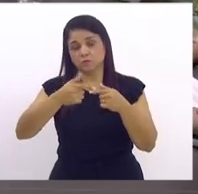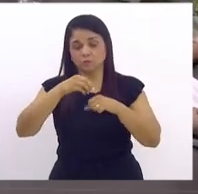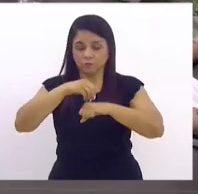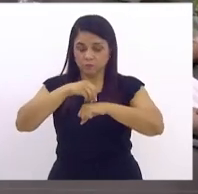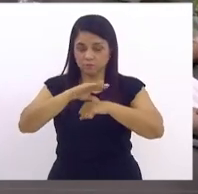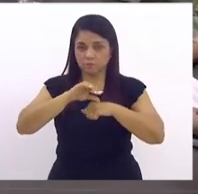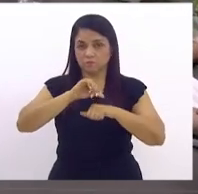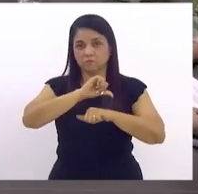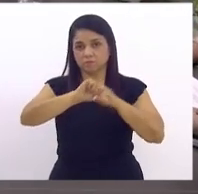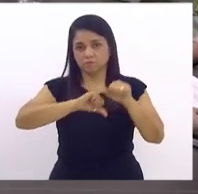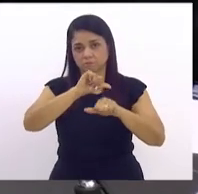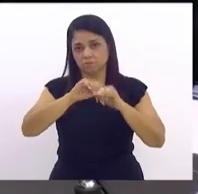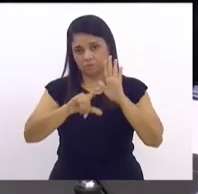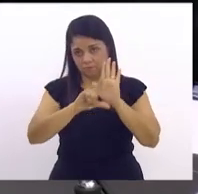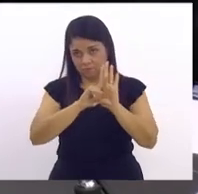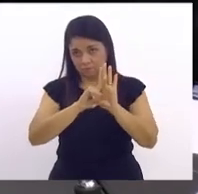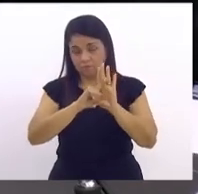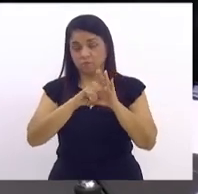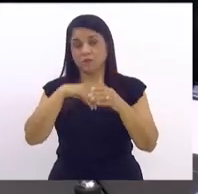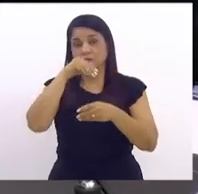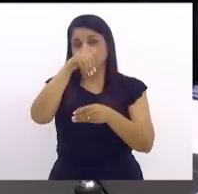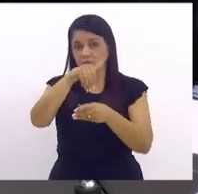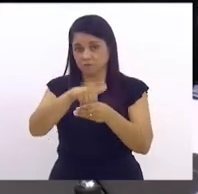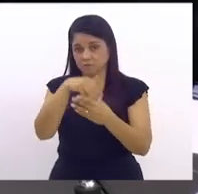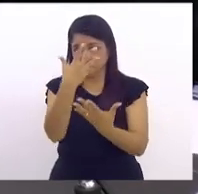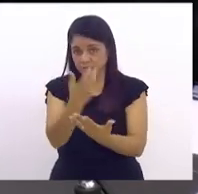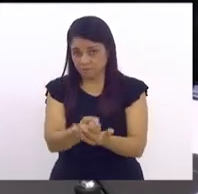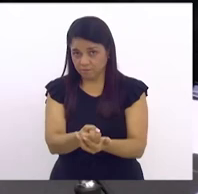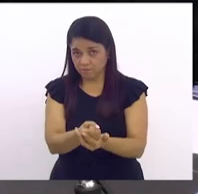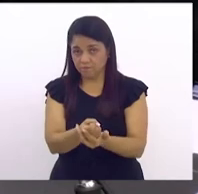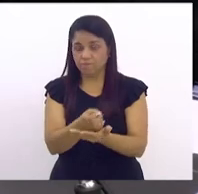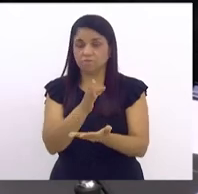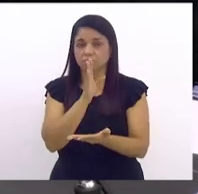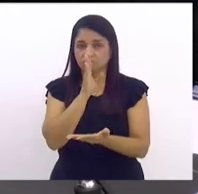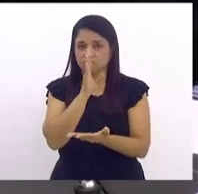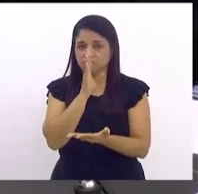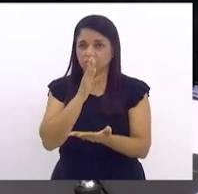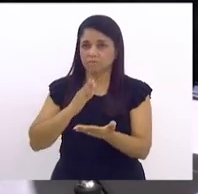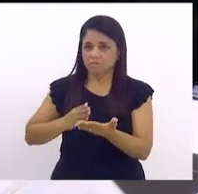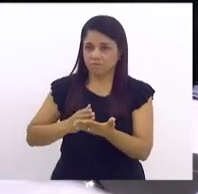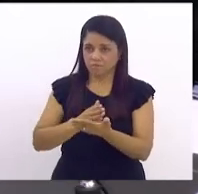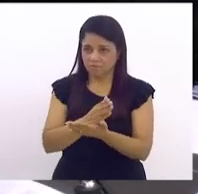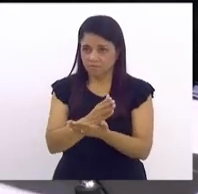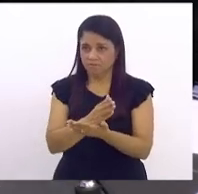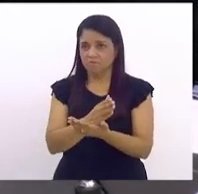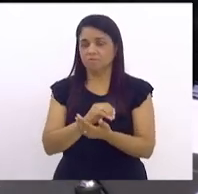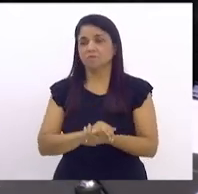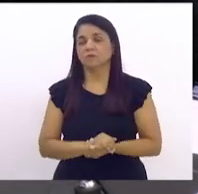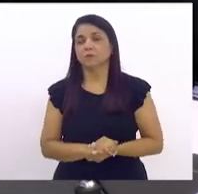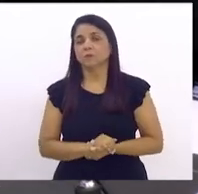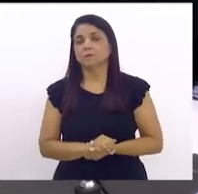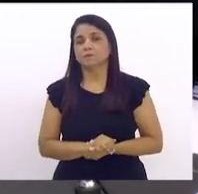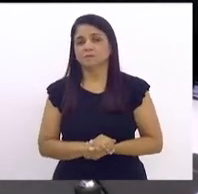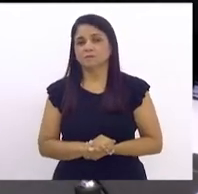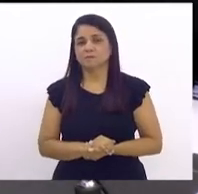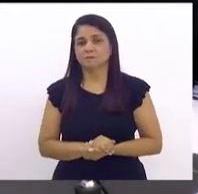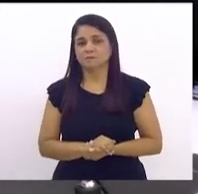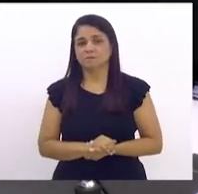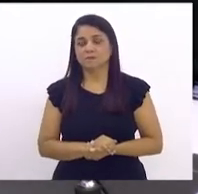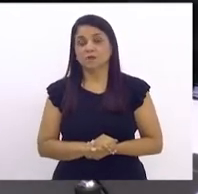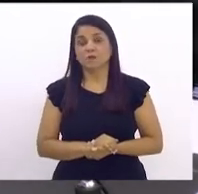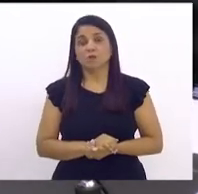indicação legislativa. Em votação, os senhores que aprovam, permaneçam como estão, aprovado. O item